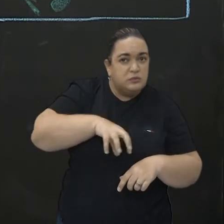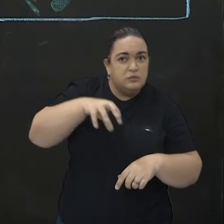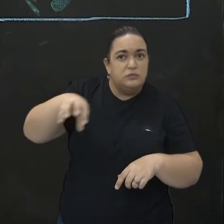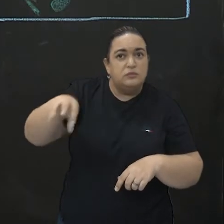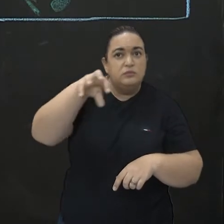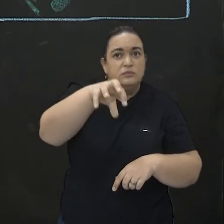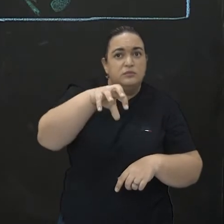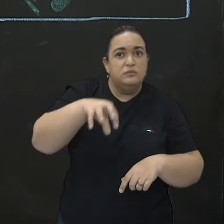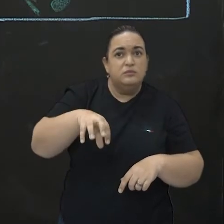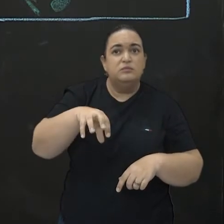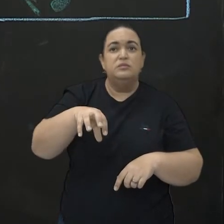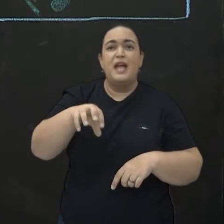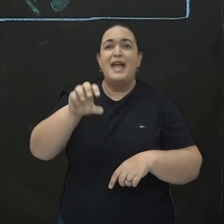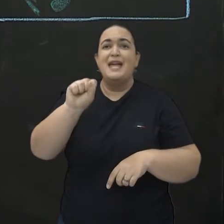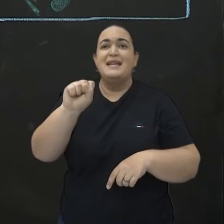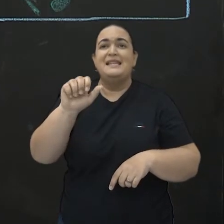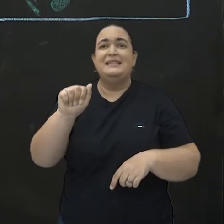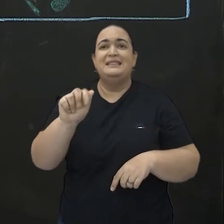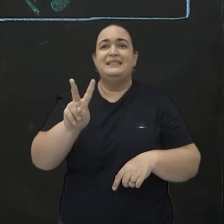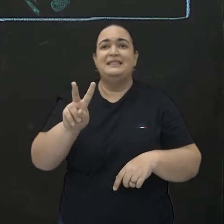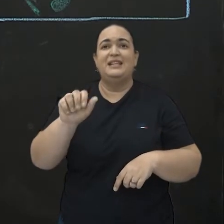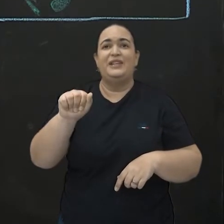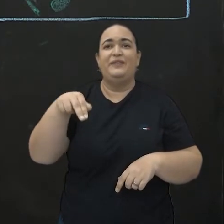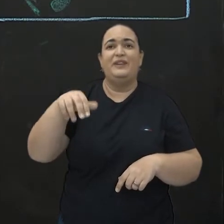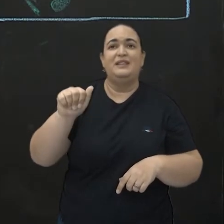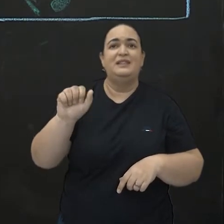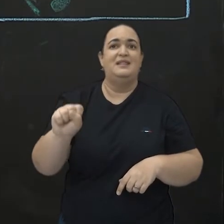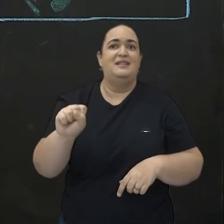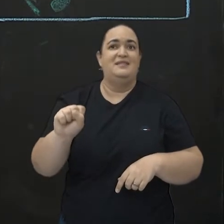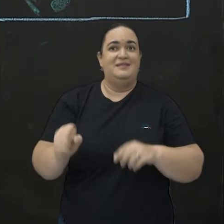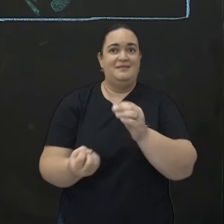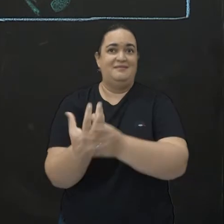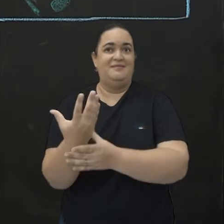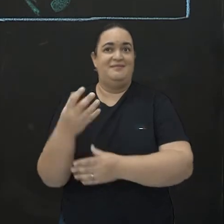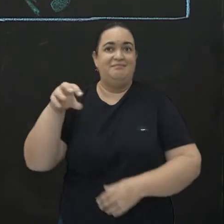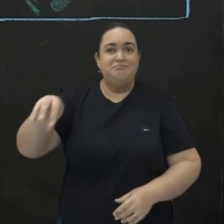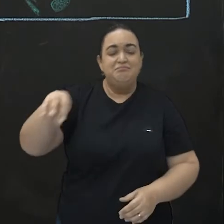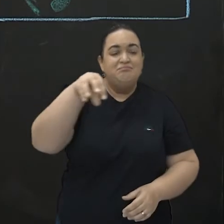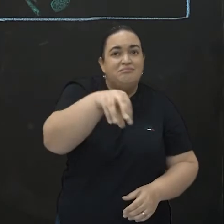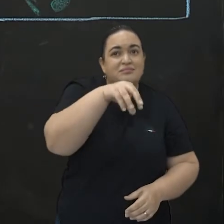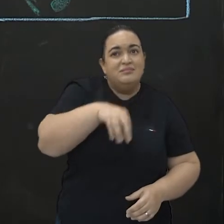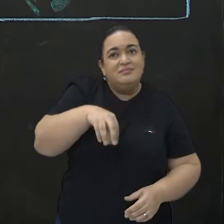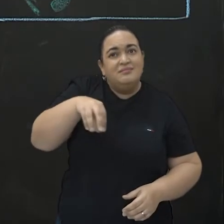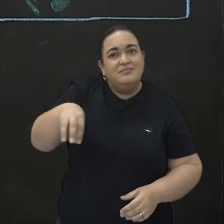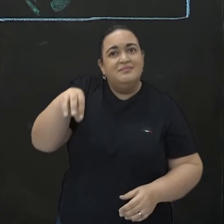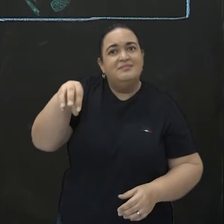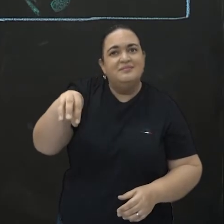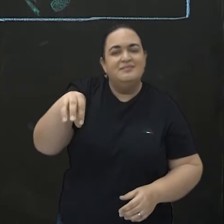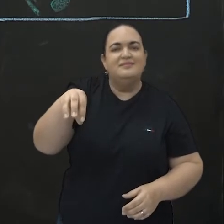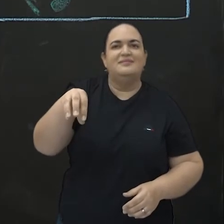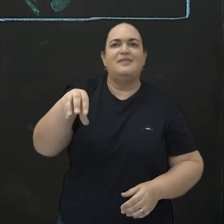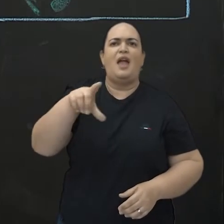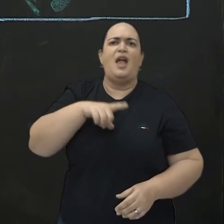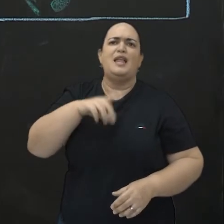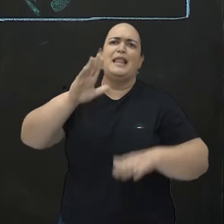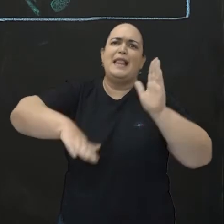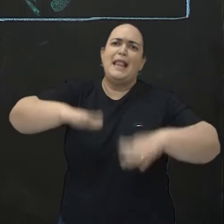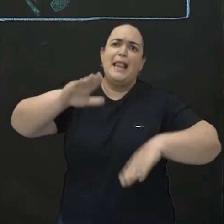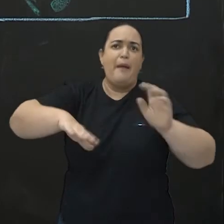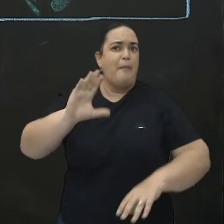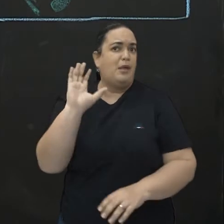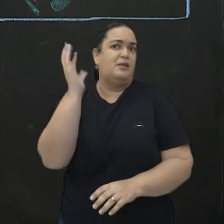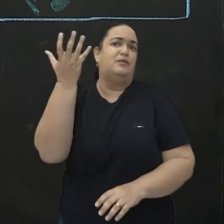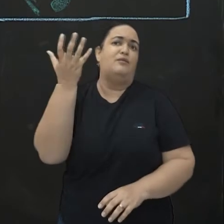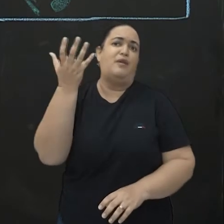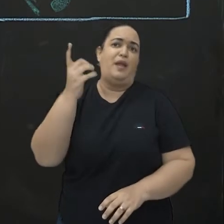de pequenas savanas, que dependendo da variação do clima, vai ter aí a formação da